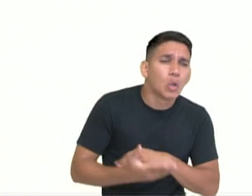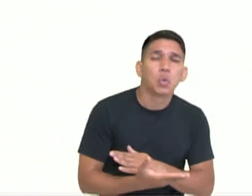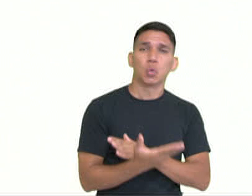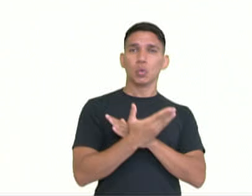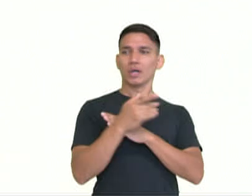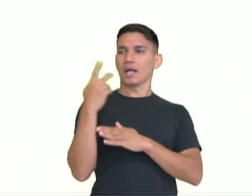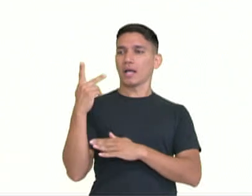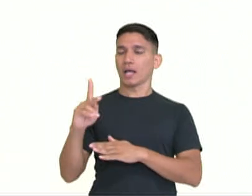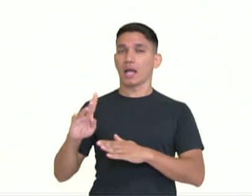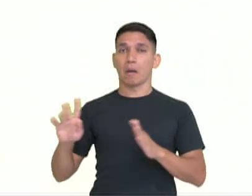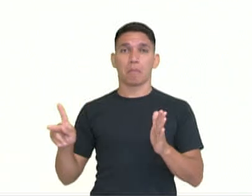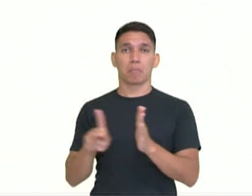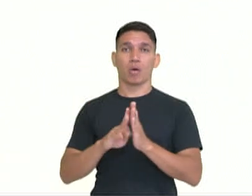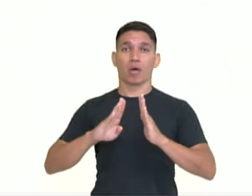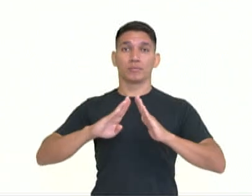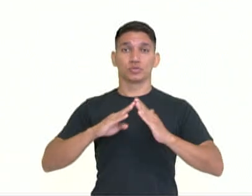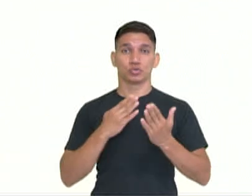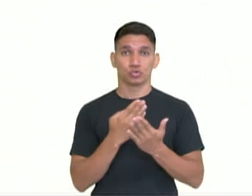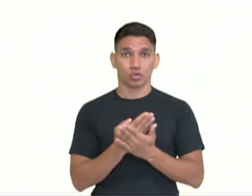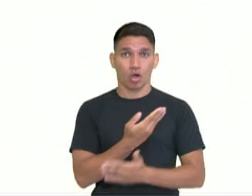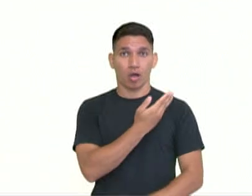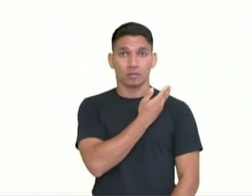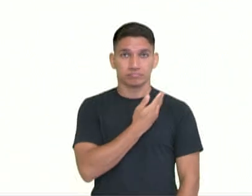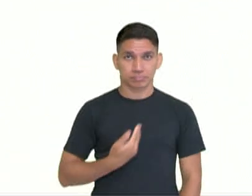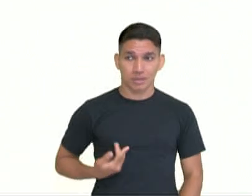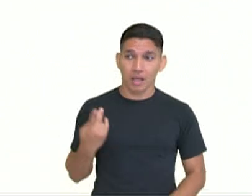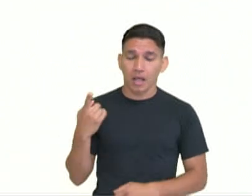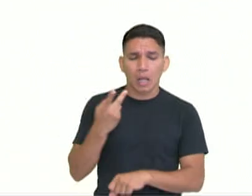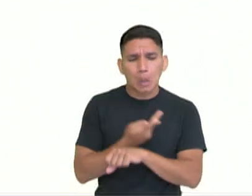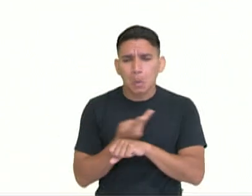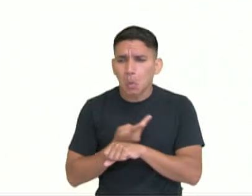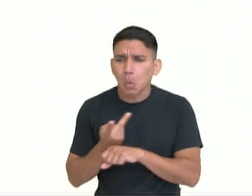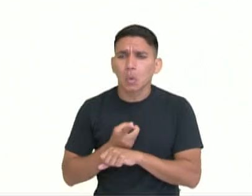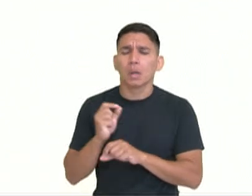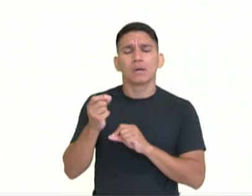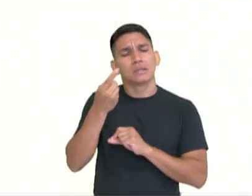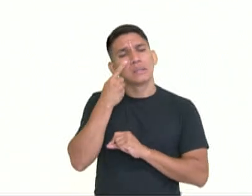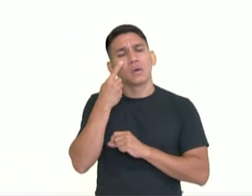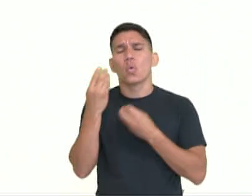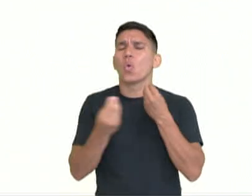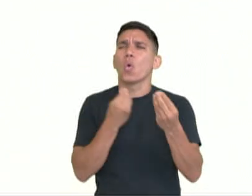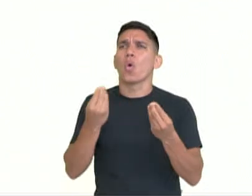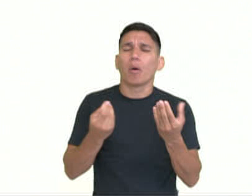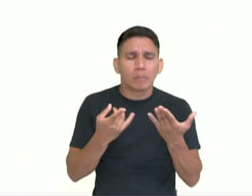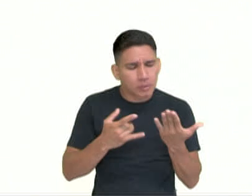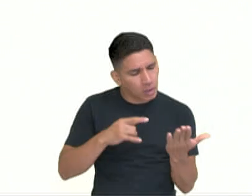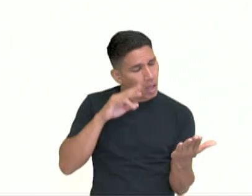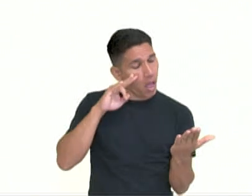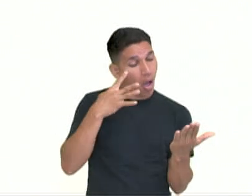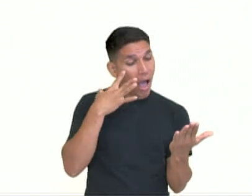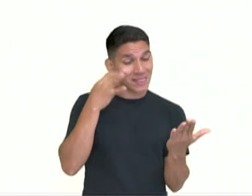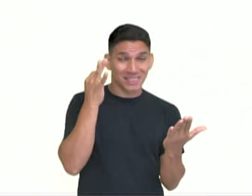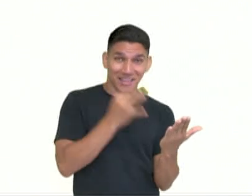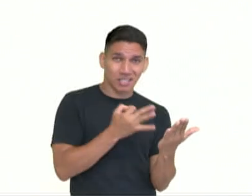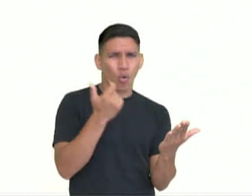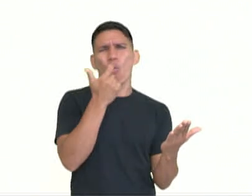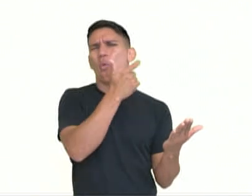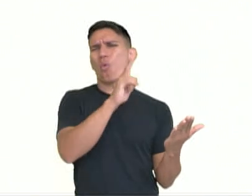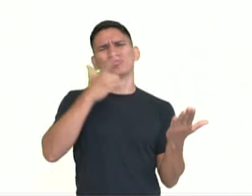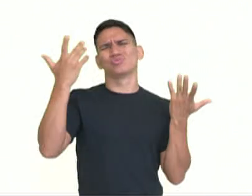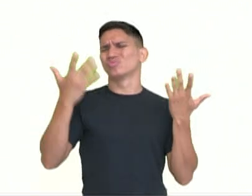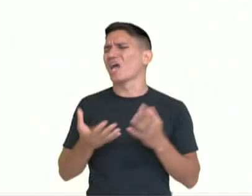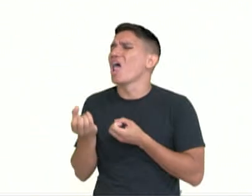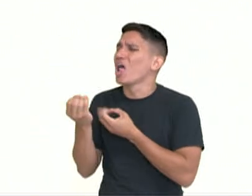pública, as aulas em casa têm sido uma forma de se ocupar e pensar em outras coisas que não sejam notícias